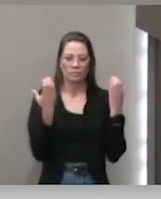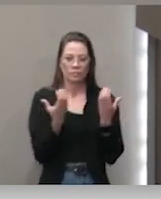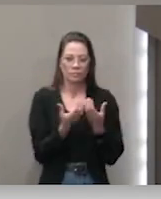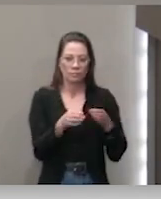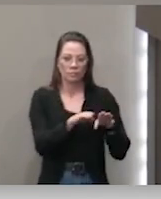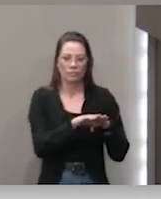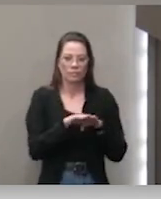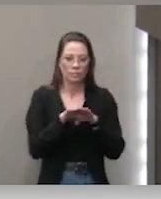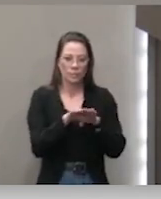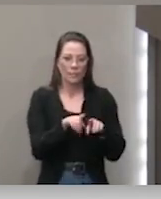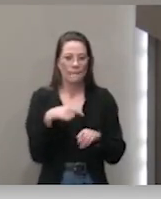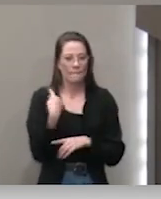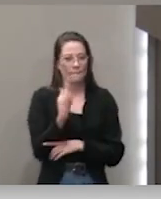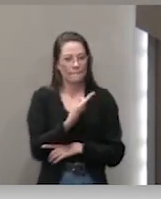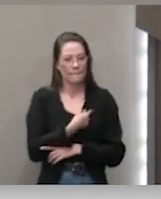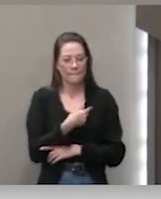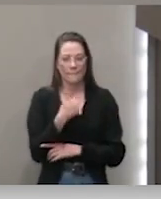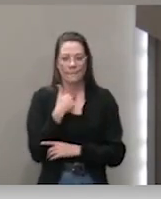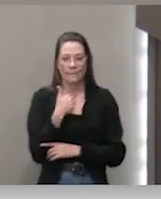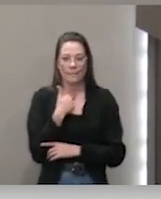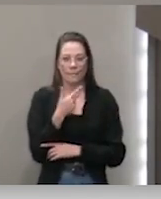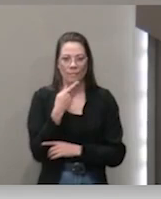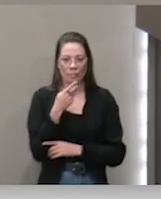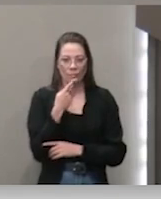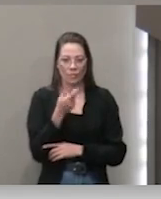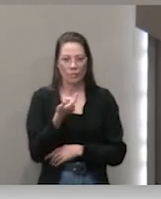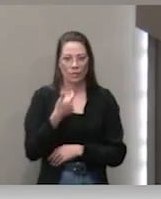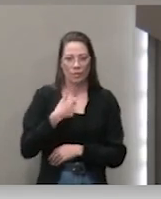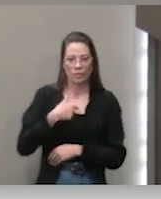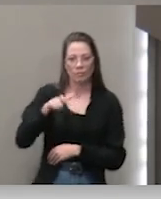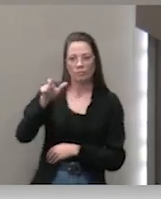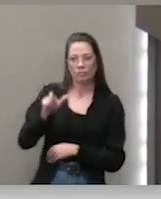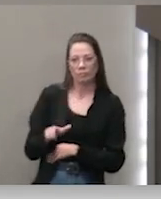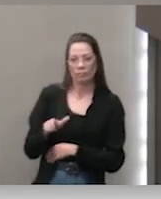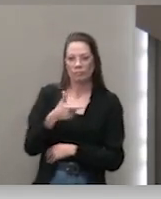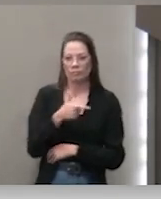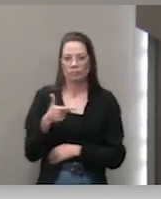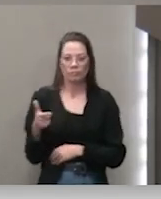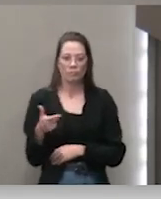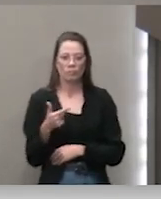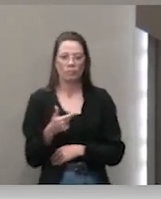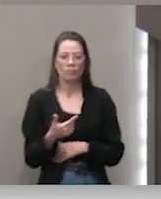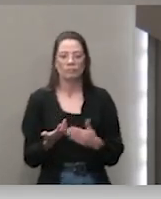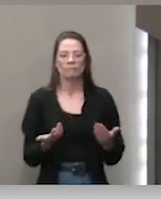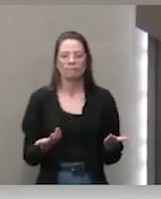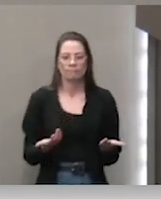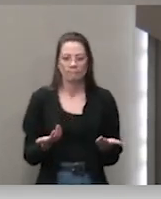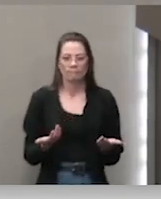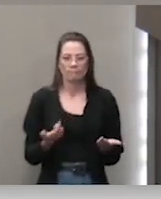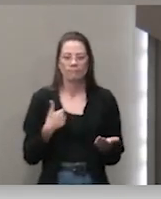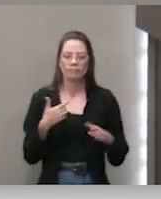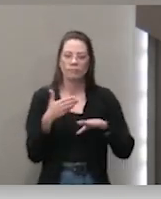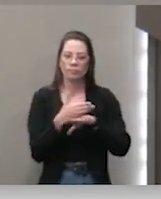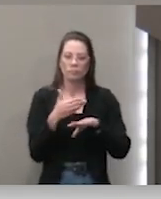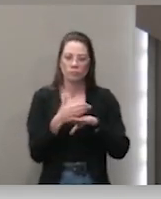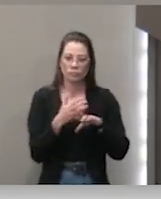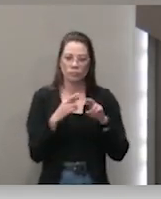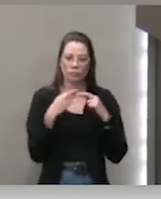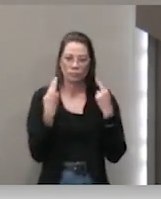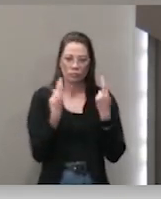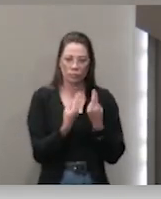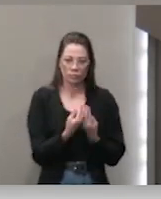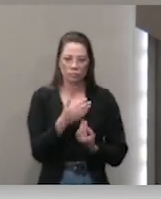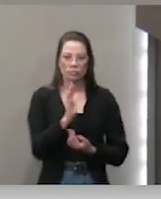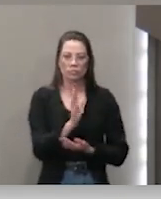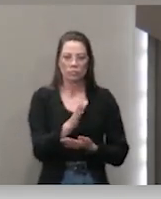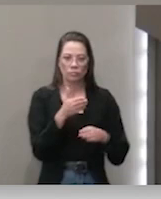todos. Mas a gente não pode ter e dizer, o vereador não está aqui porque pegou pelo... Eu participei de reuniões, eu fui da base,